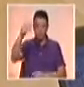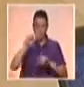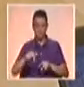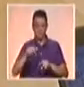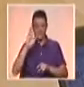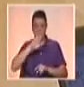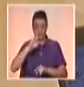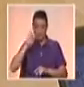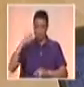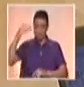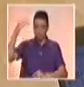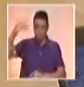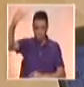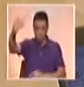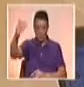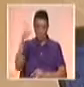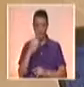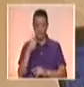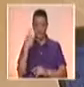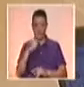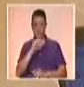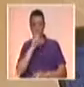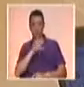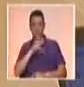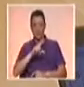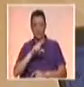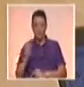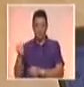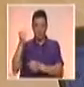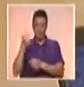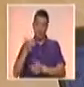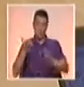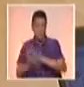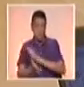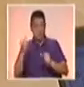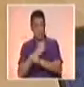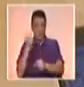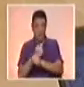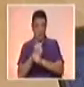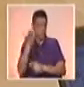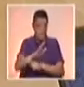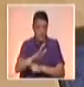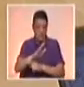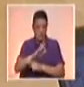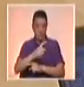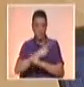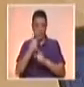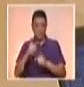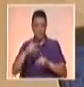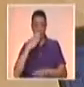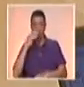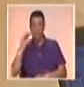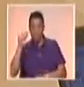seguir um futuro que tenha mais possibilidade de colocação de emprego, por exemplo. Sim. Não é? Pronto, no entanto, pronto, sempre fui um